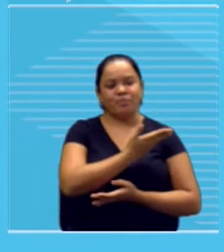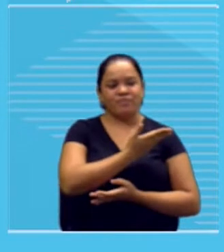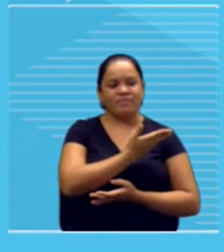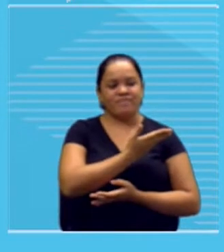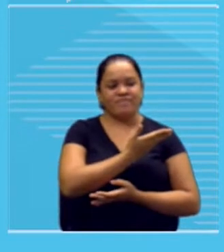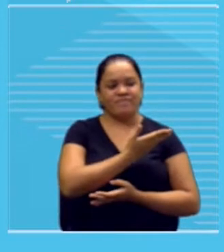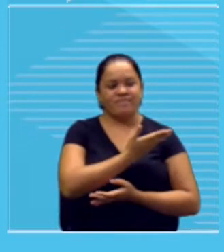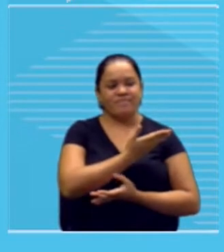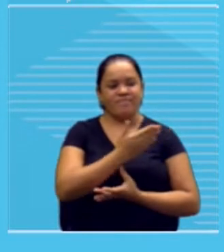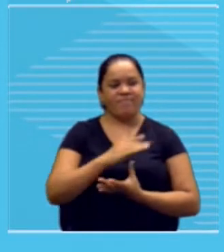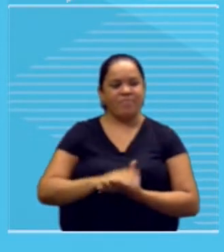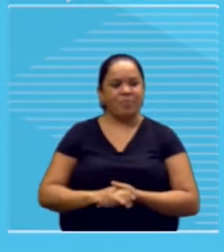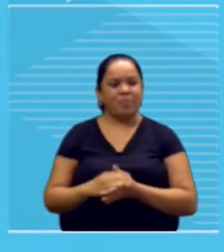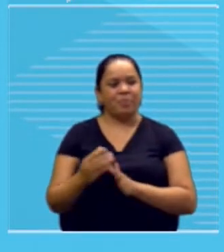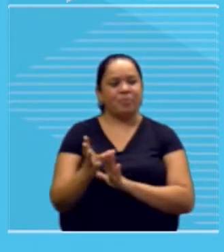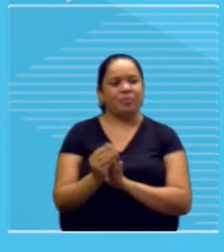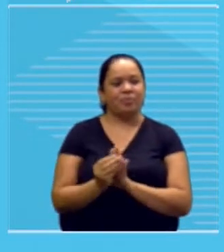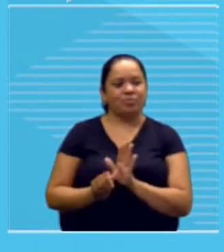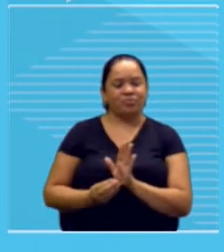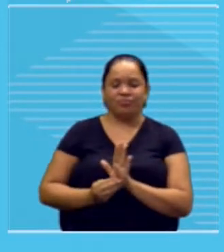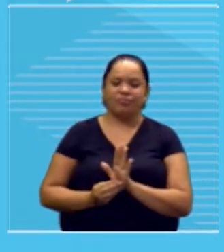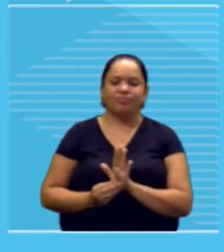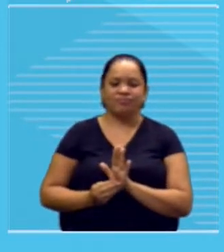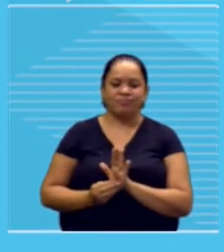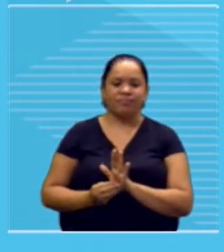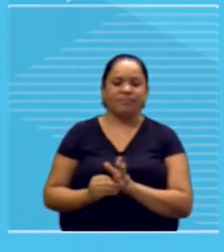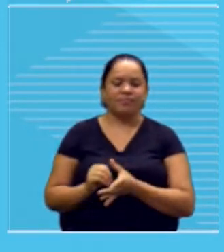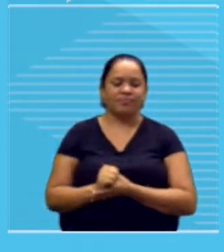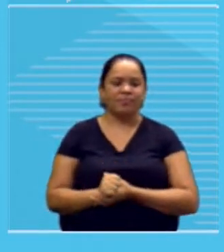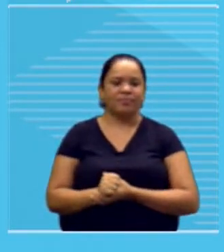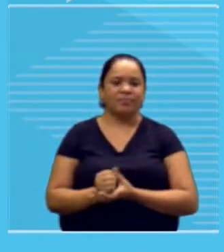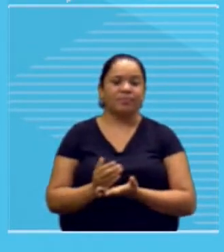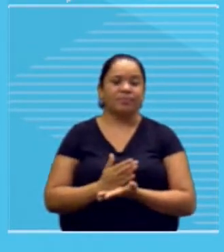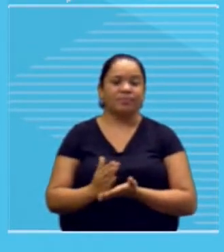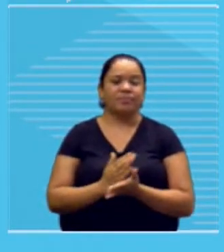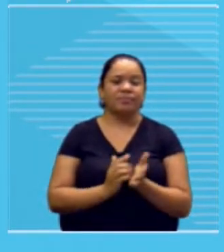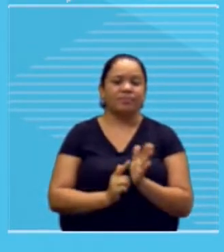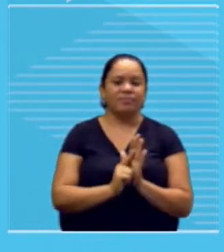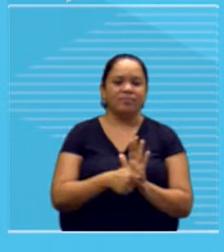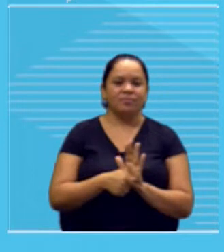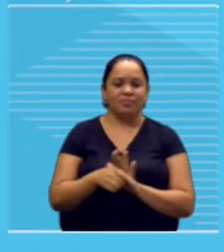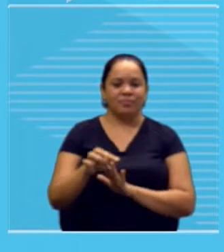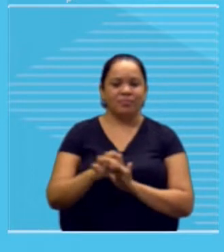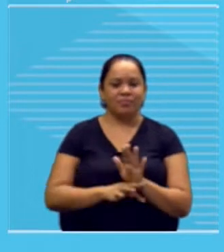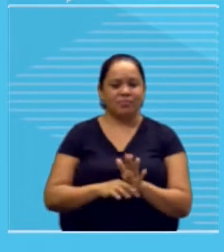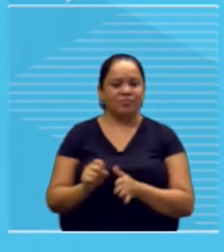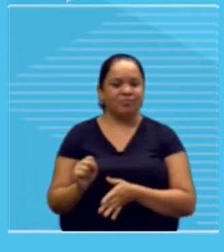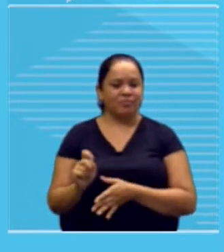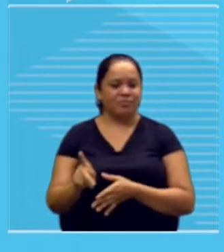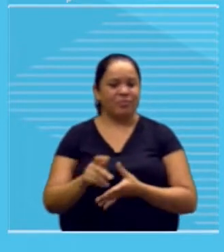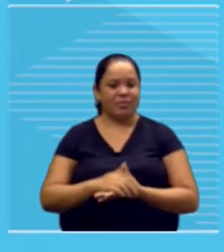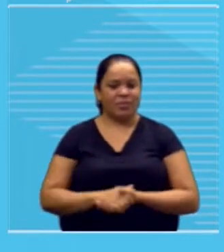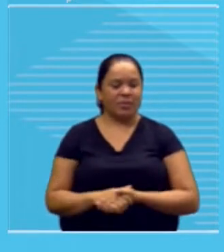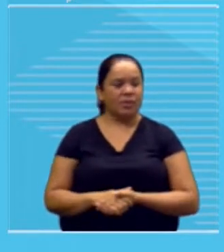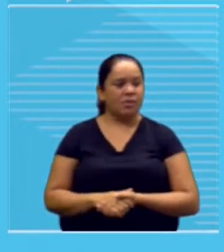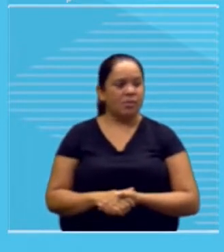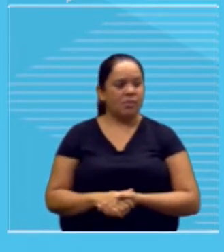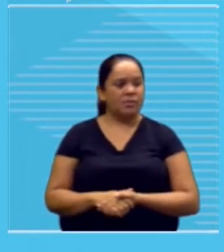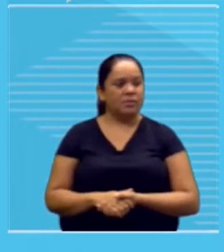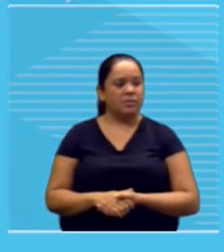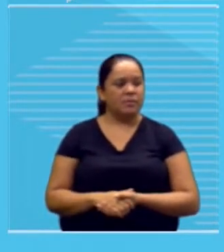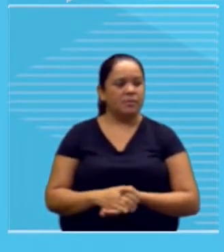começando e nosso foco Eu já falei para vocês são alguns gêneros textuais né galerinha falou de gênero textual